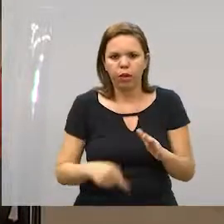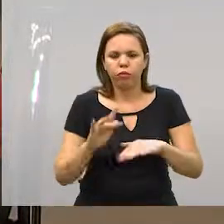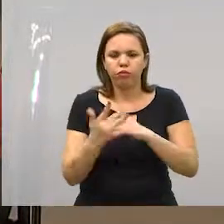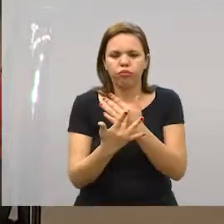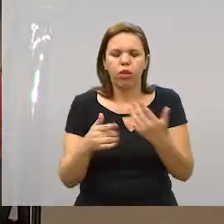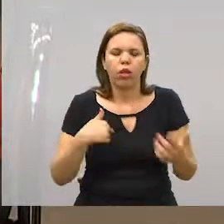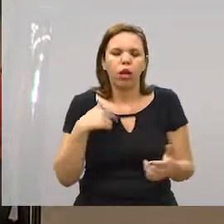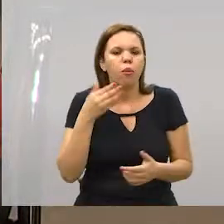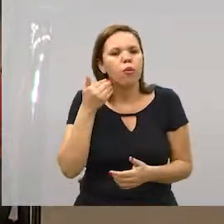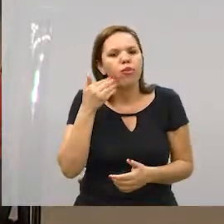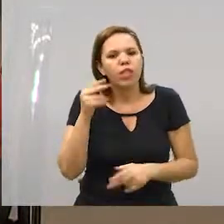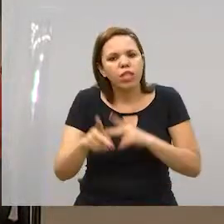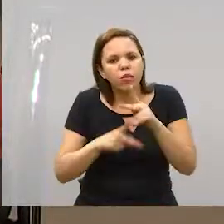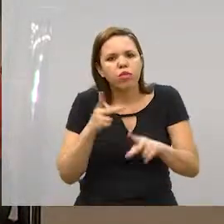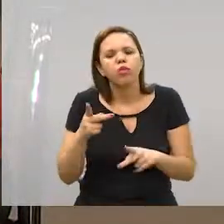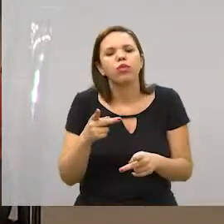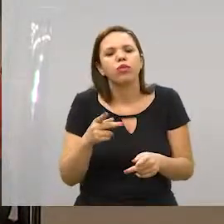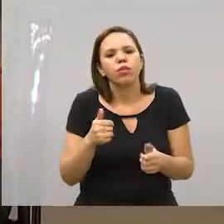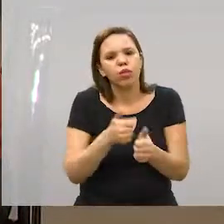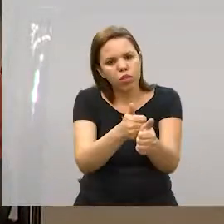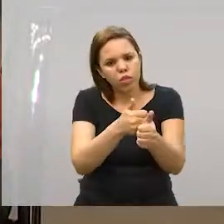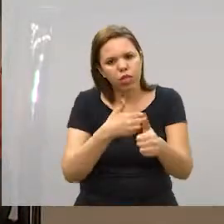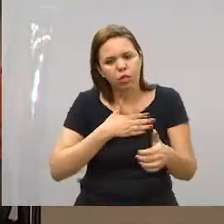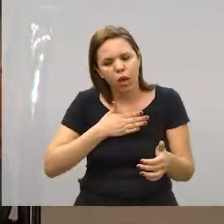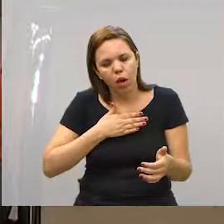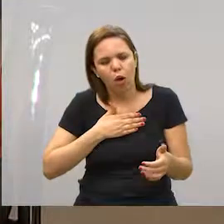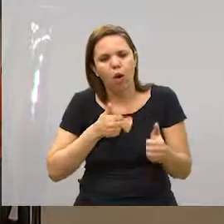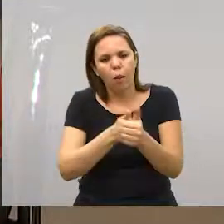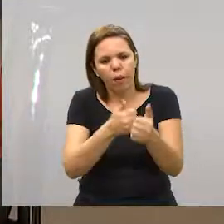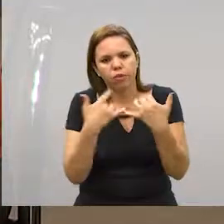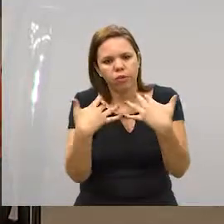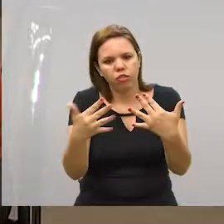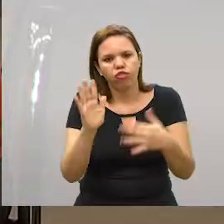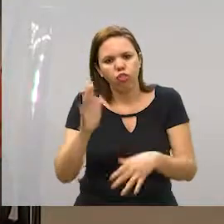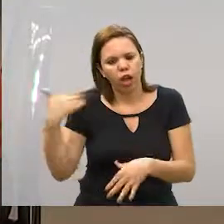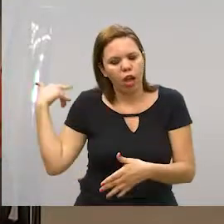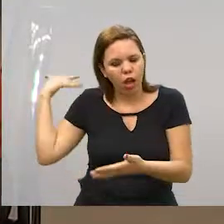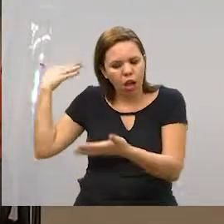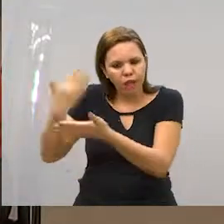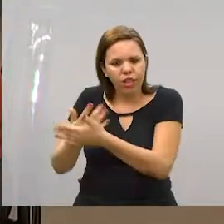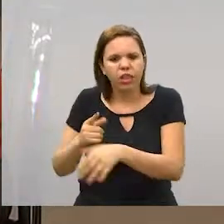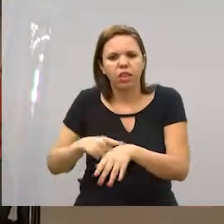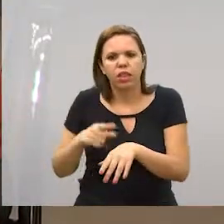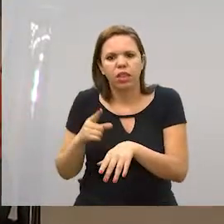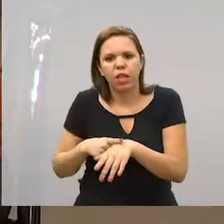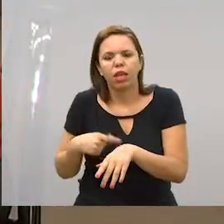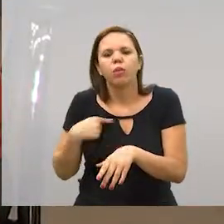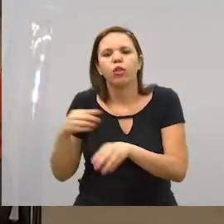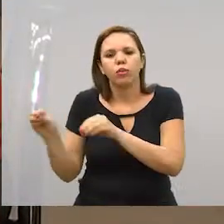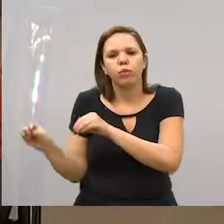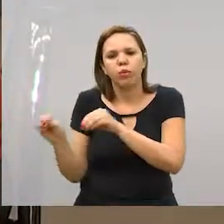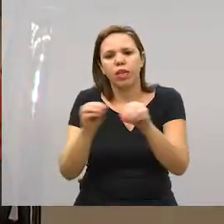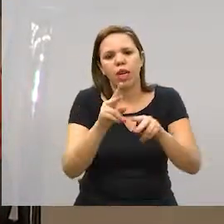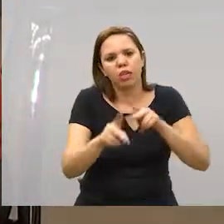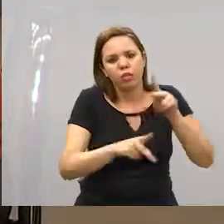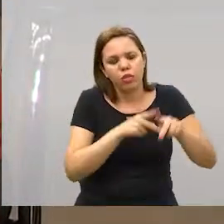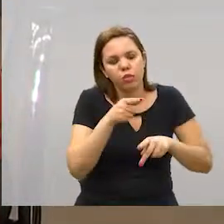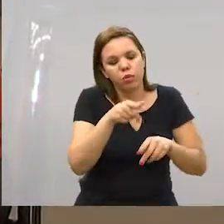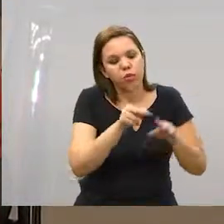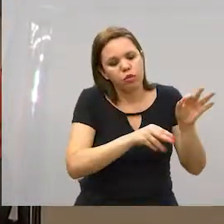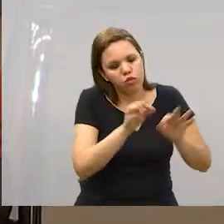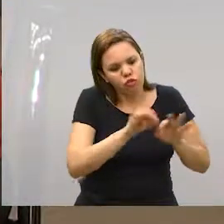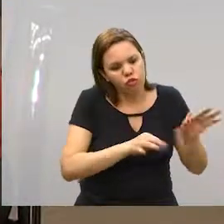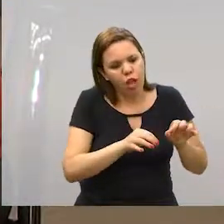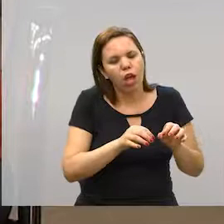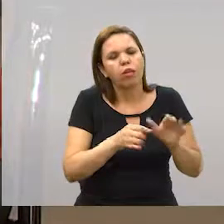muito desse engajamento que o público que me acompanha, que já me acompanhava, tem para migrar as pessoas